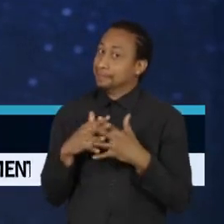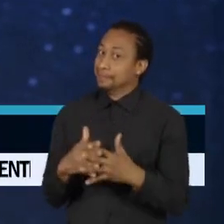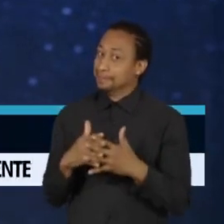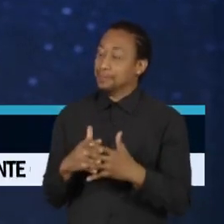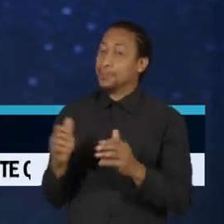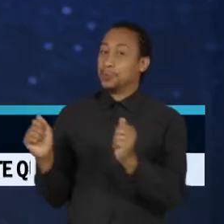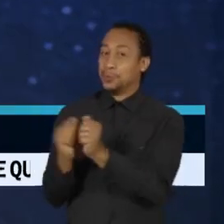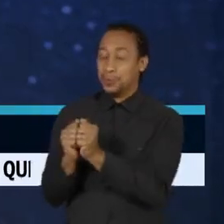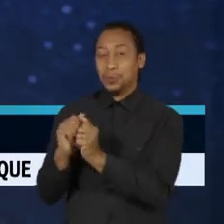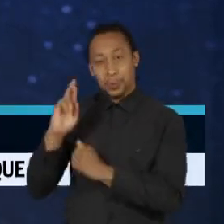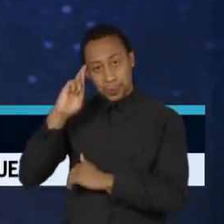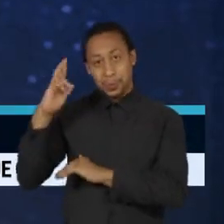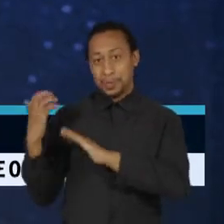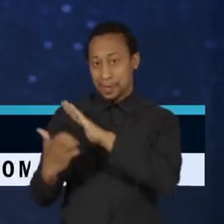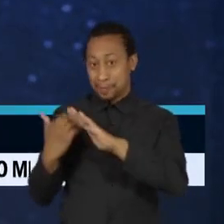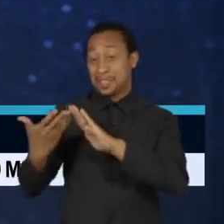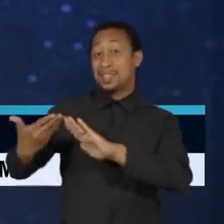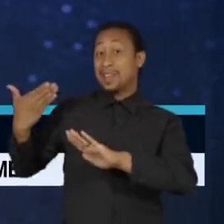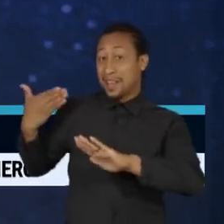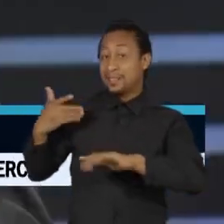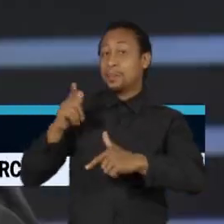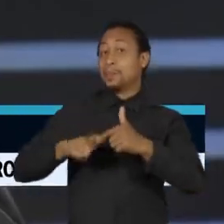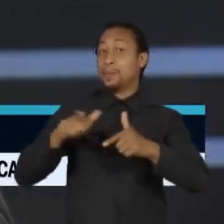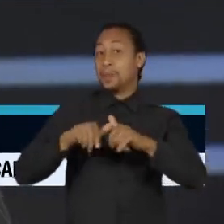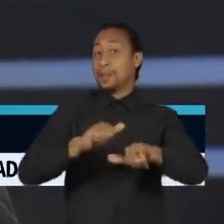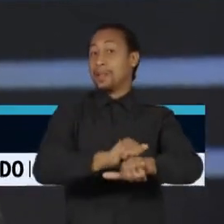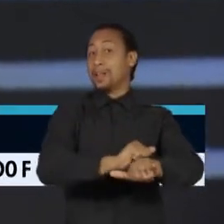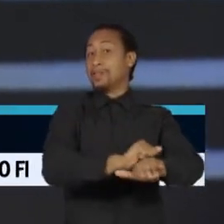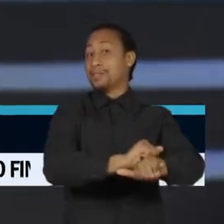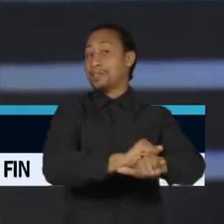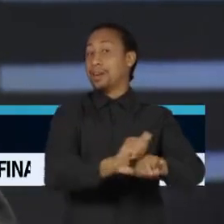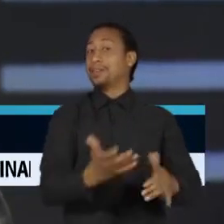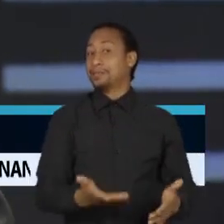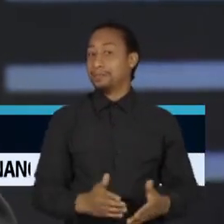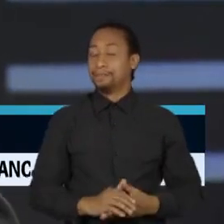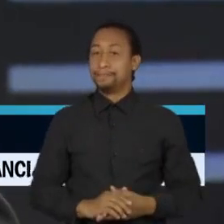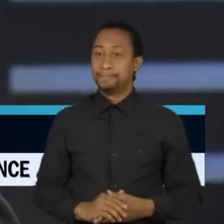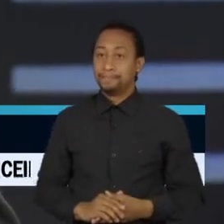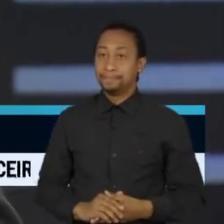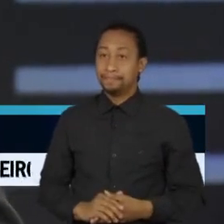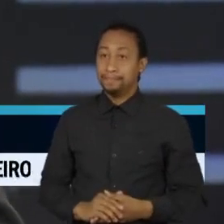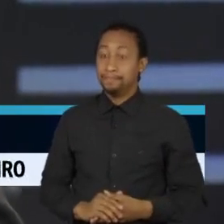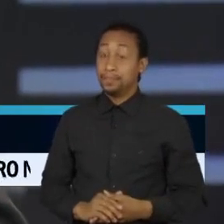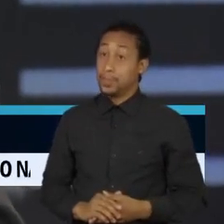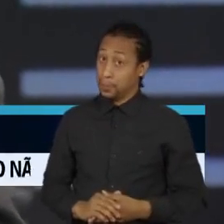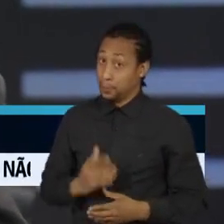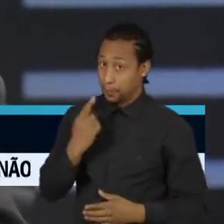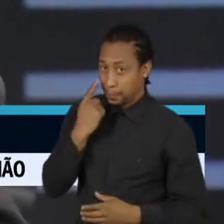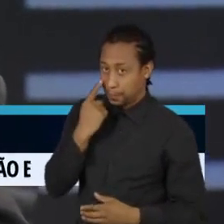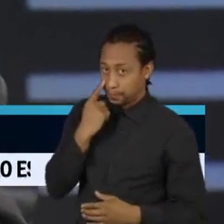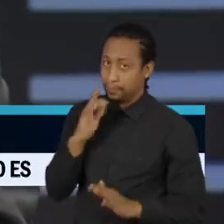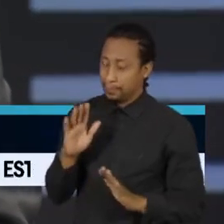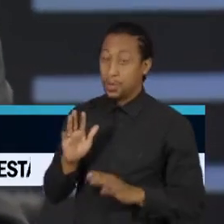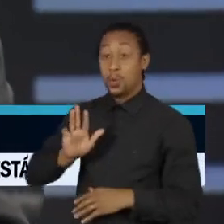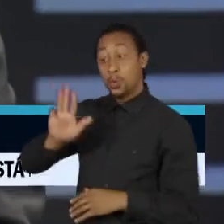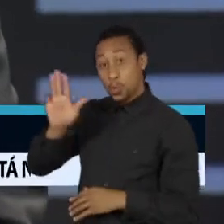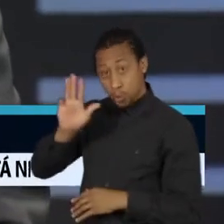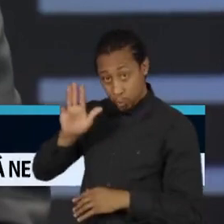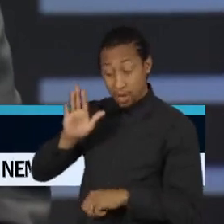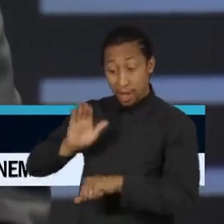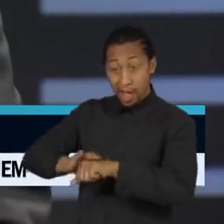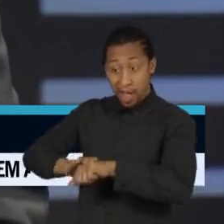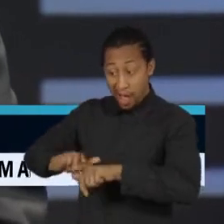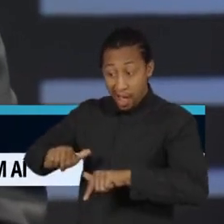um empresário envolvido na Lava Jato? Olha, qualquer coisa que o Lula fizer agora vai